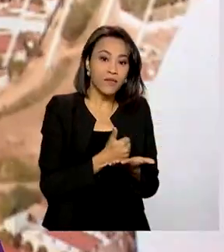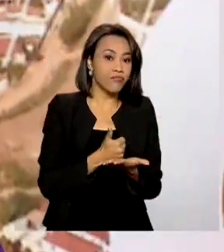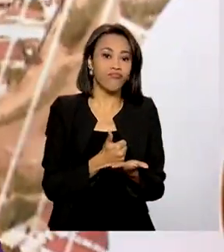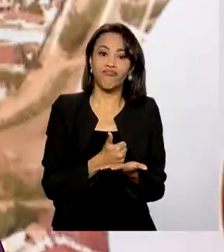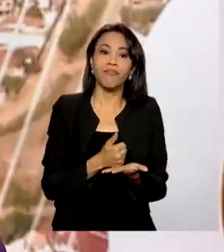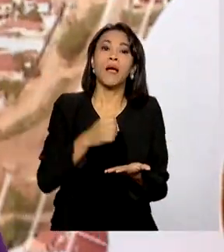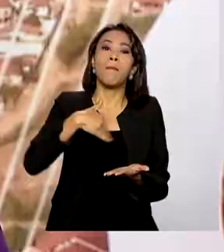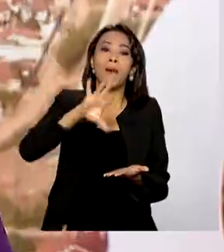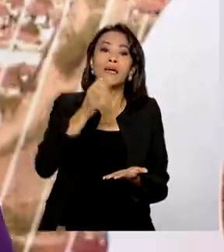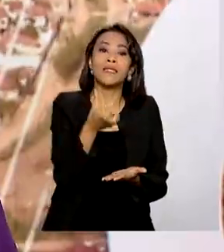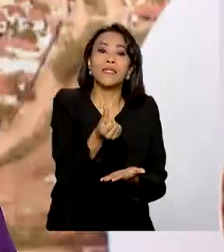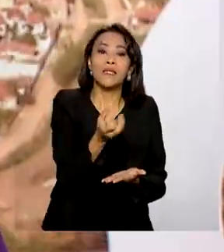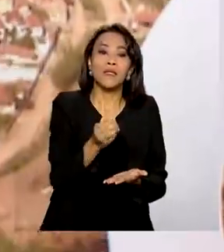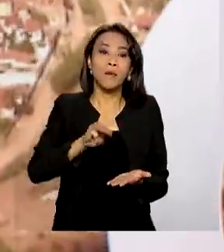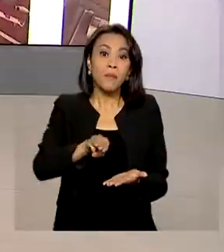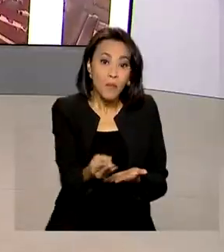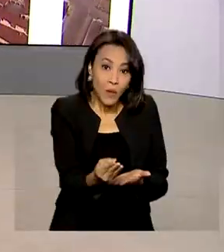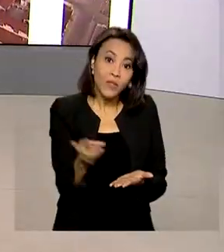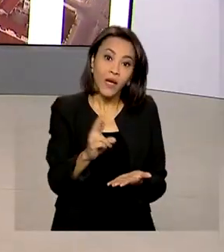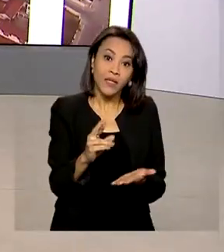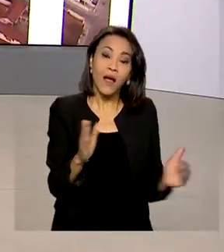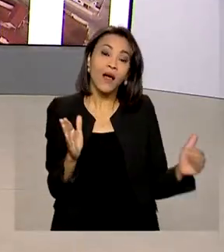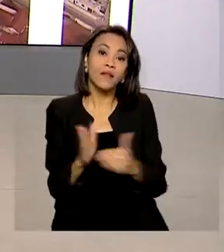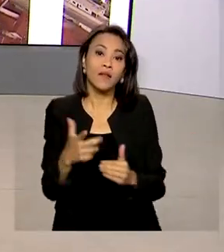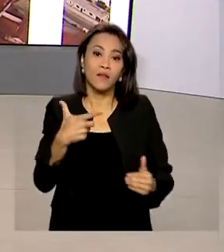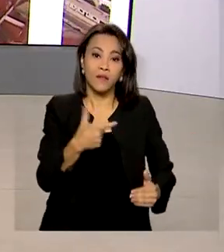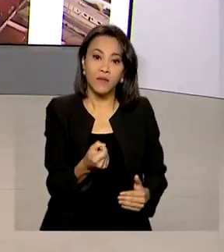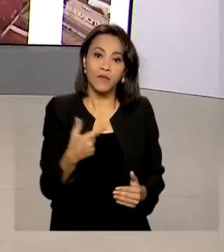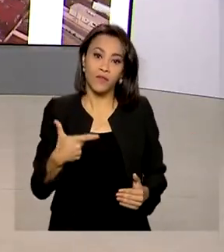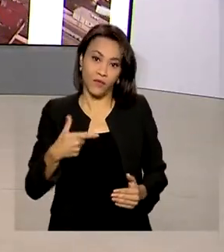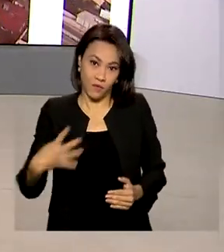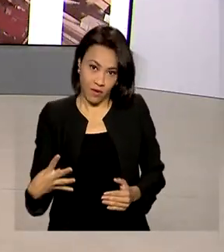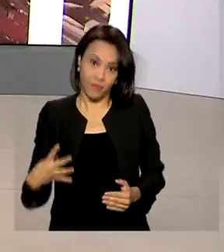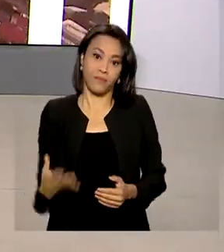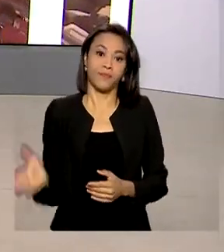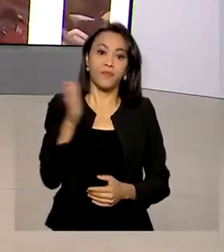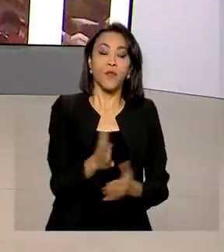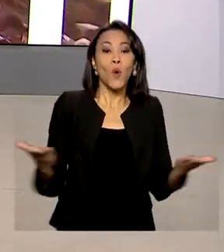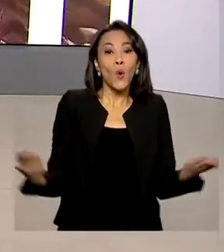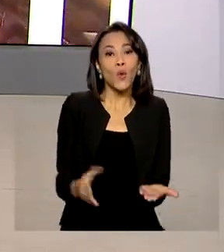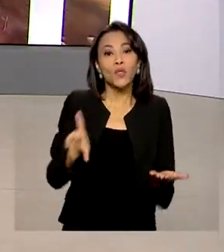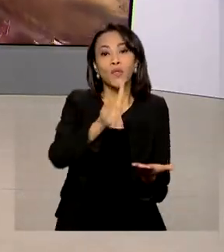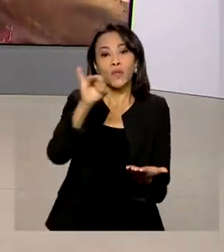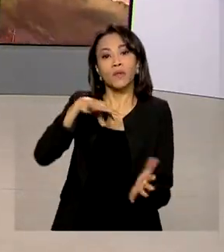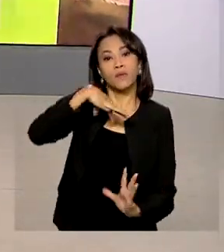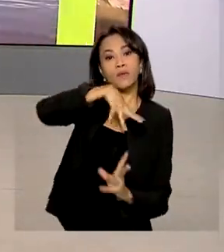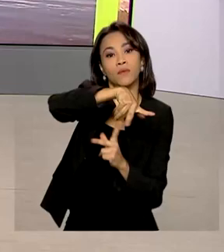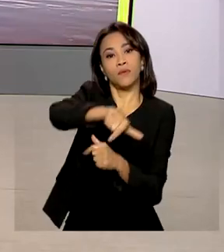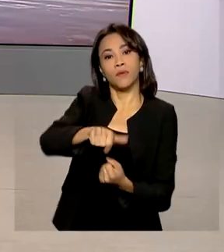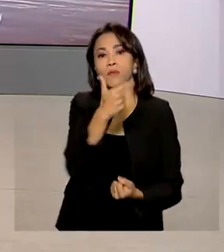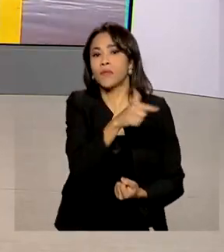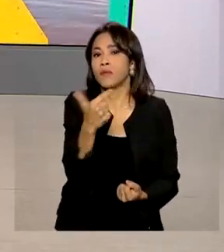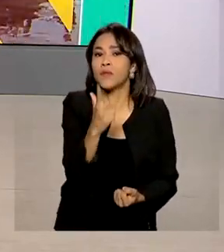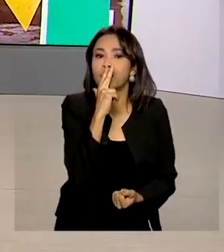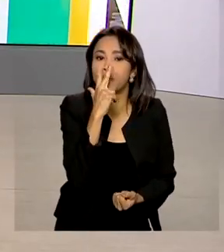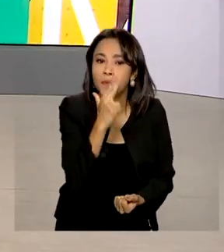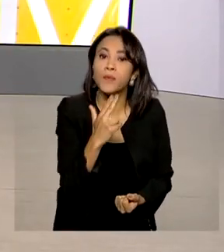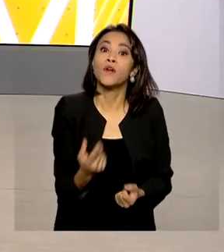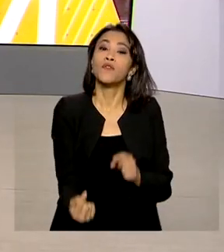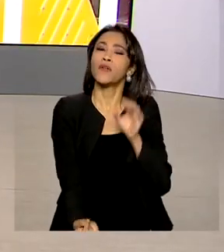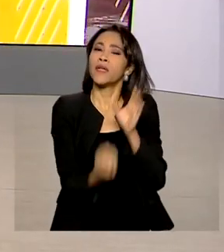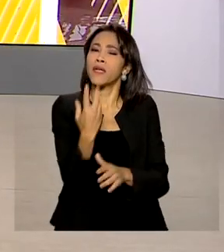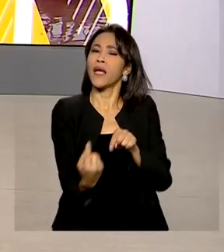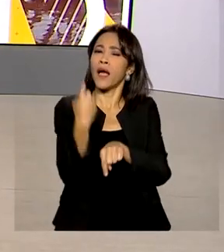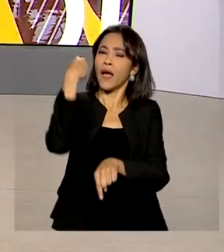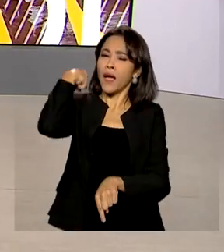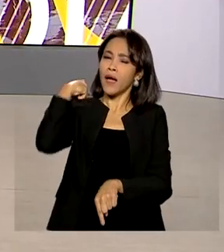de reais até 2024 hoje é o dia mundial sem tabaco a data foi criada pela OMS no fim da